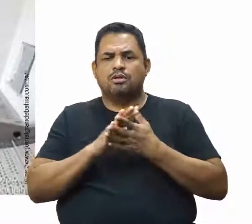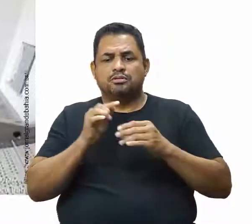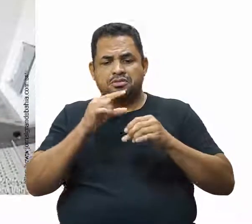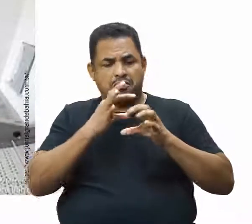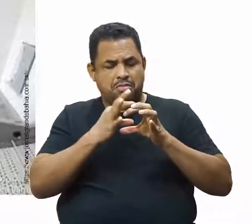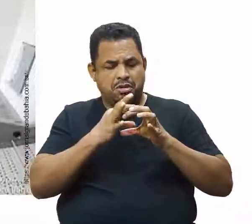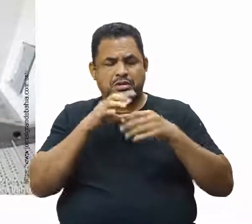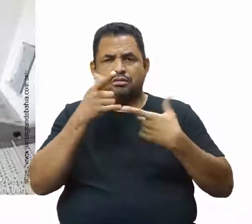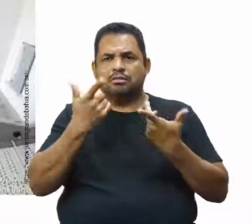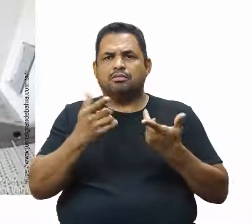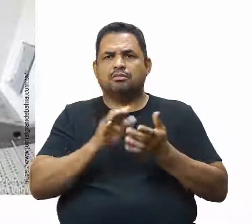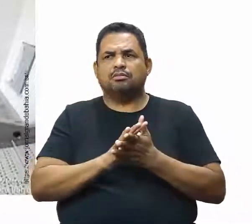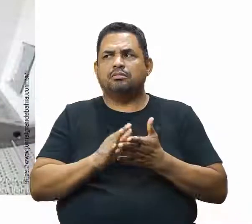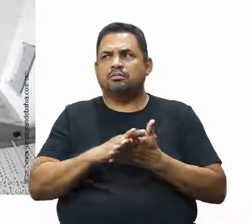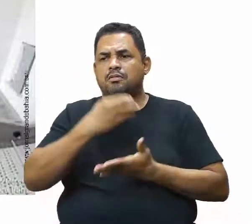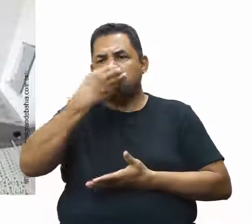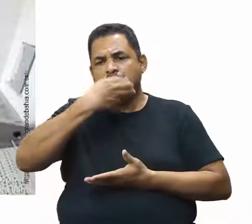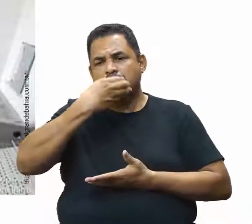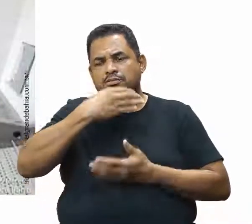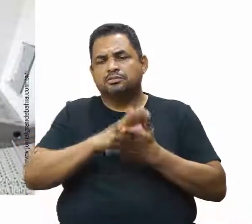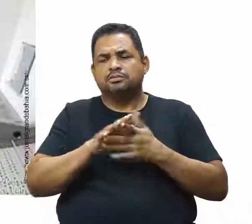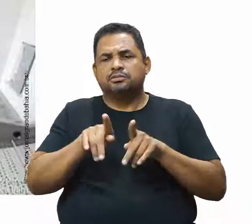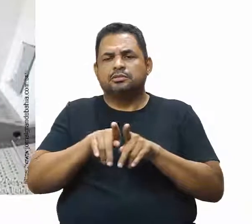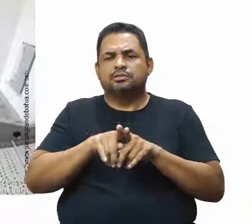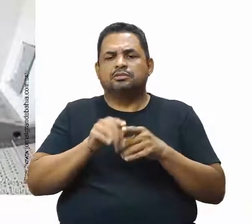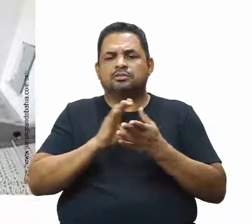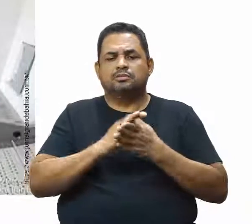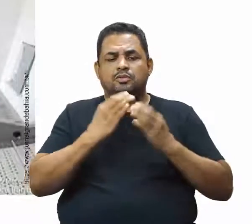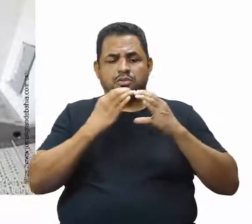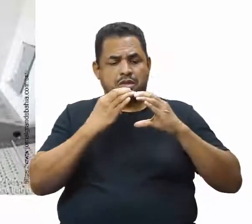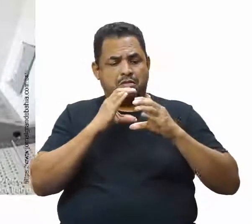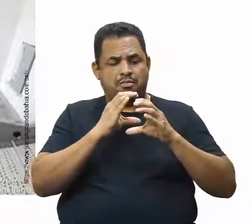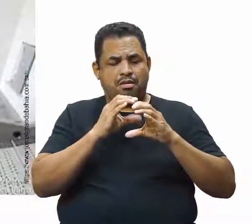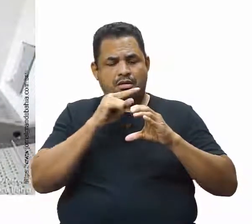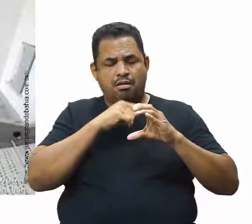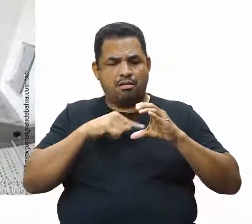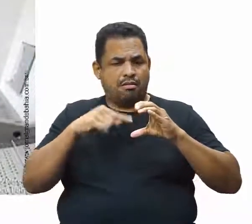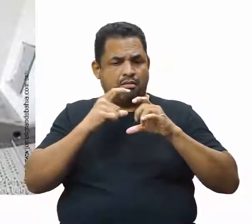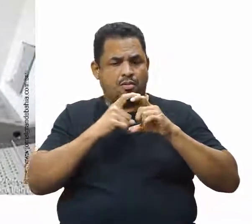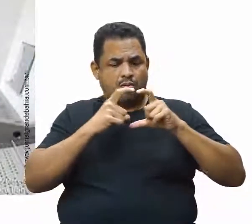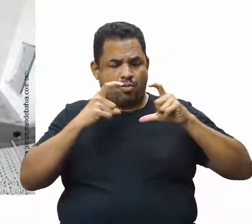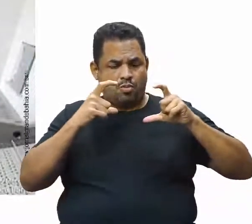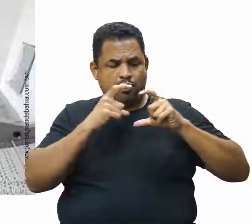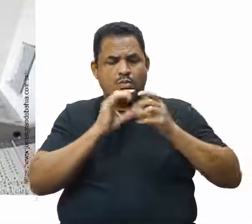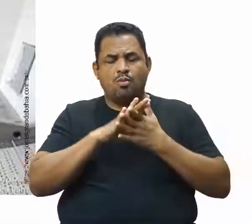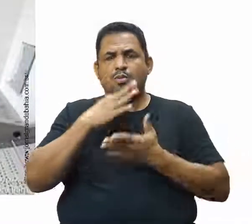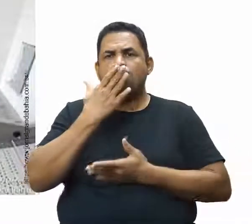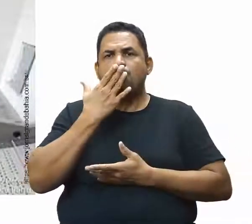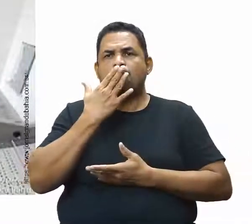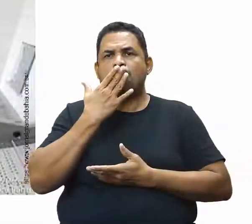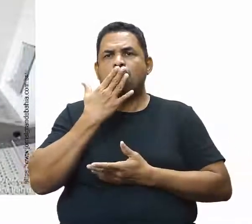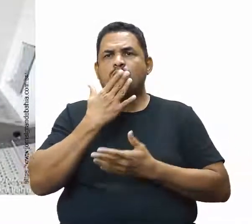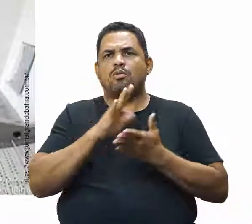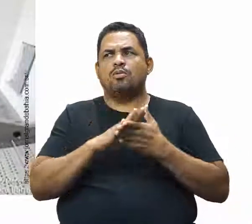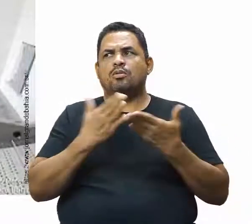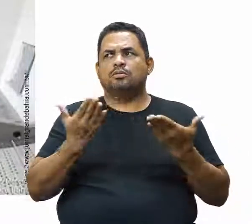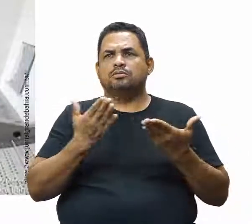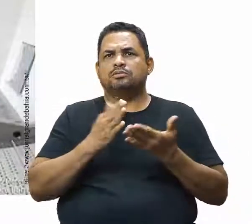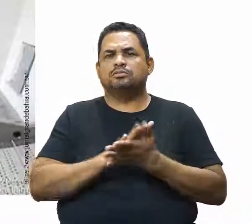tamanho, maçã, tamanho, cor, tá bom? E o tucumã também passa